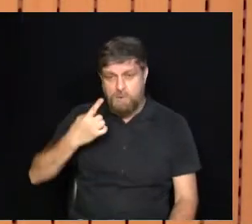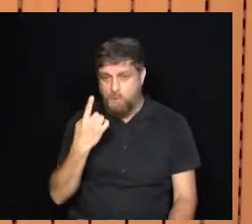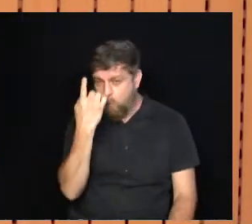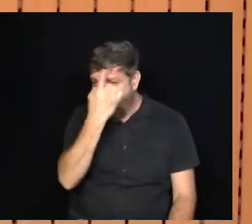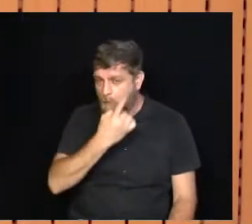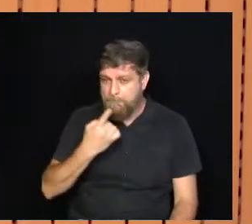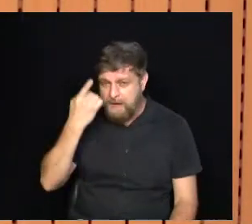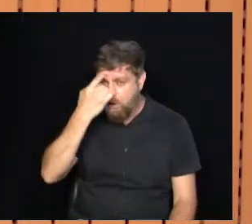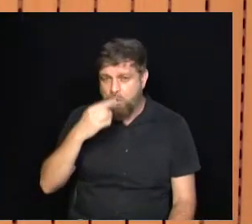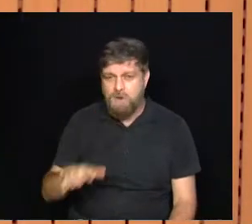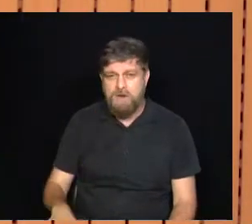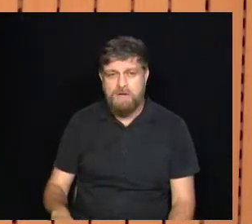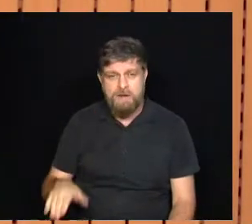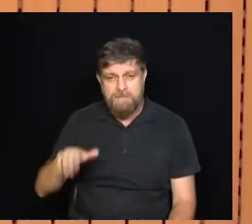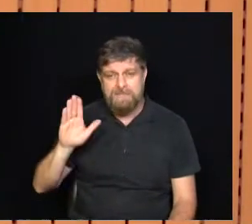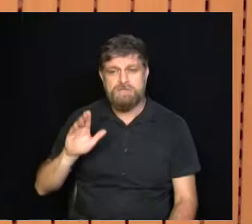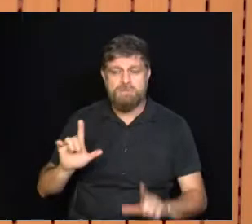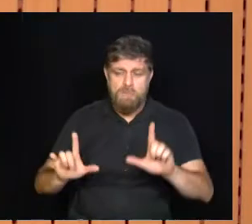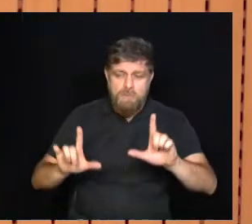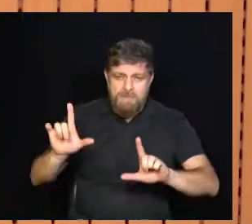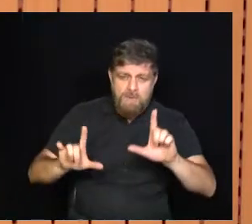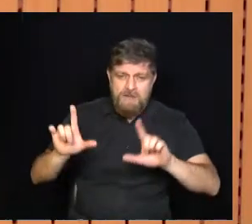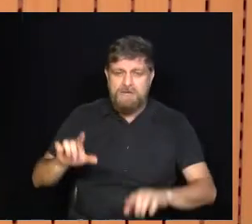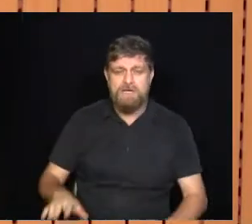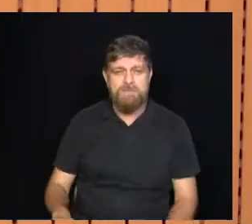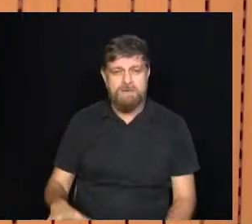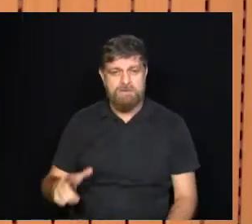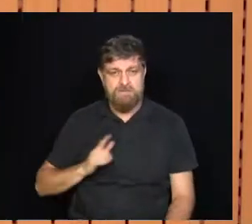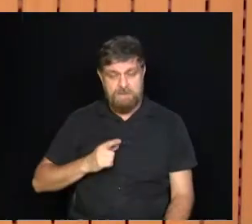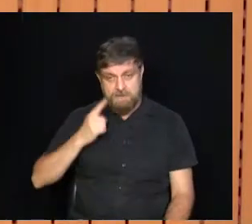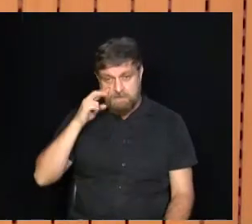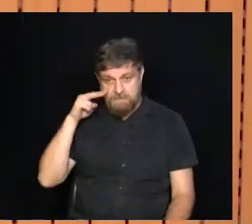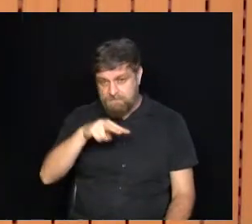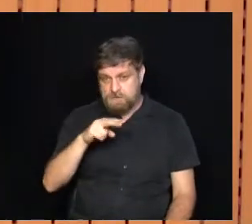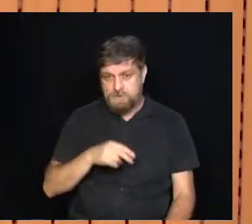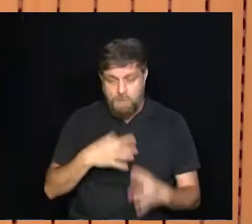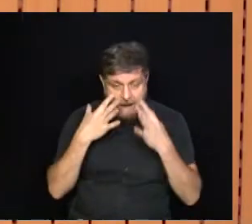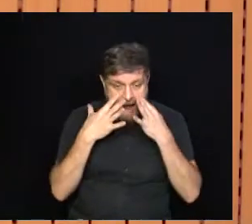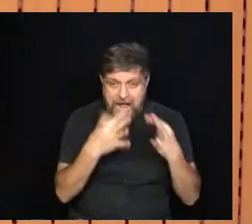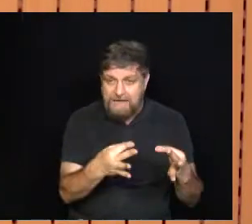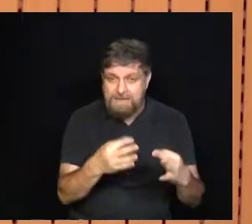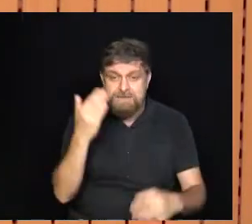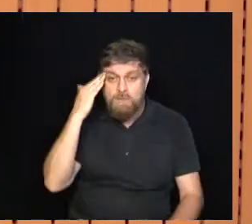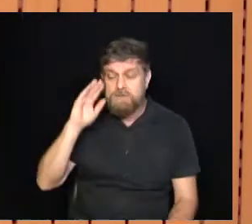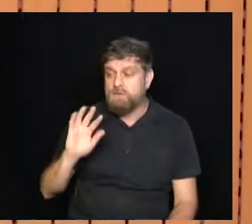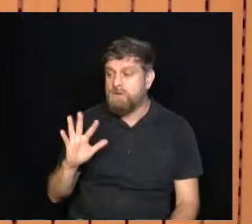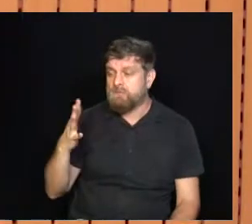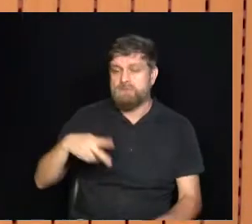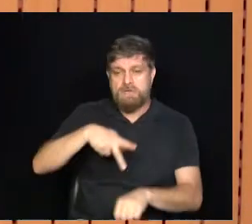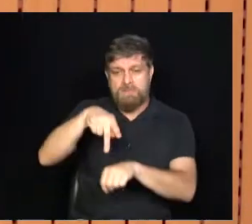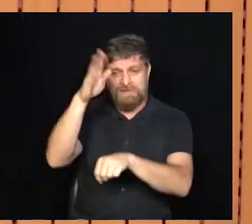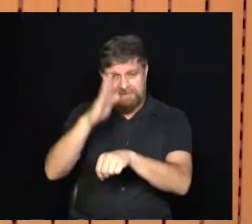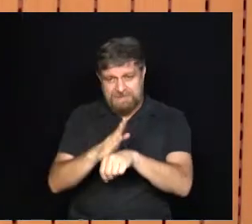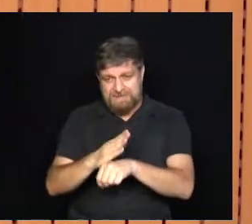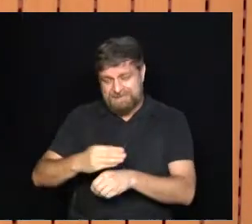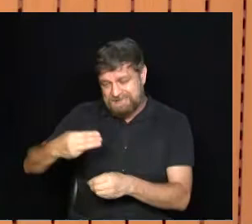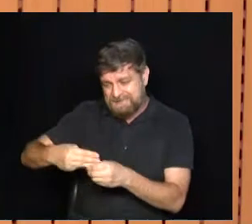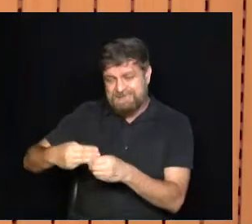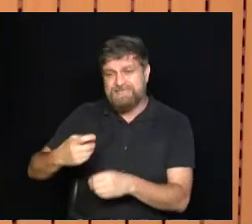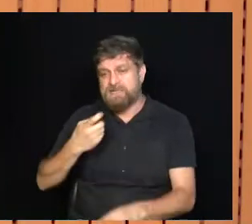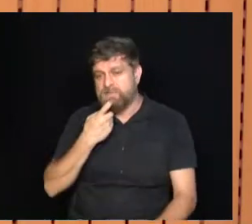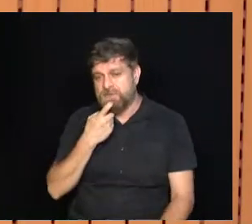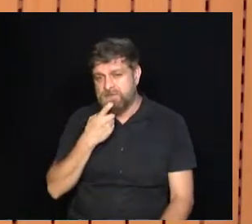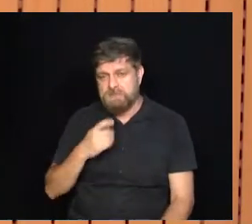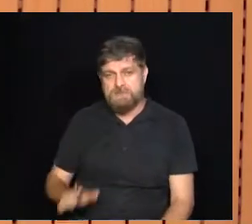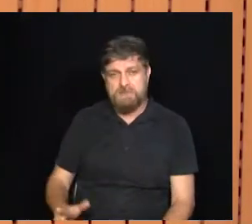quase de programa, mas veja com atenção, entenda o que está acontecendo no nosso país e também na cidade de Campinas,